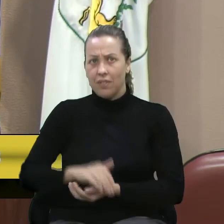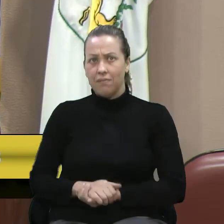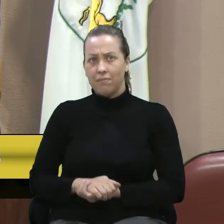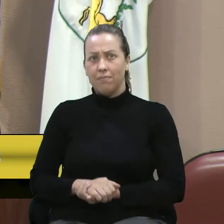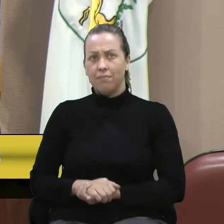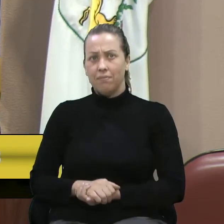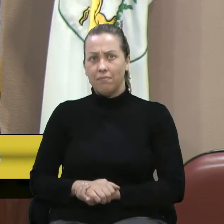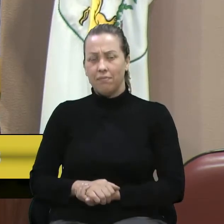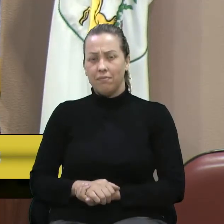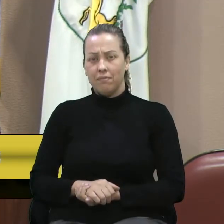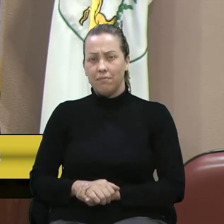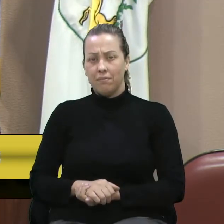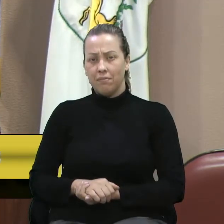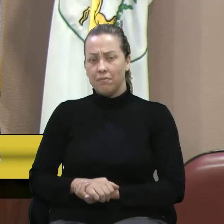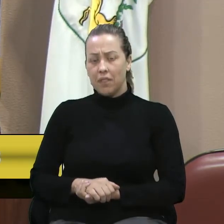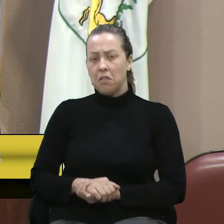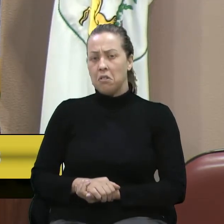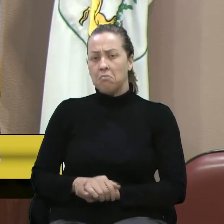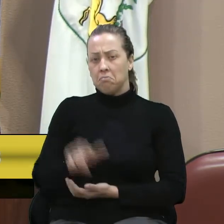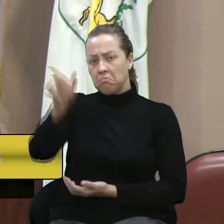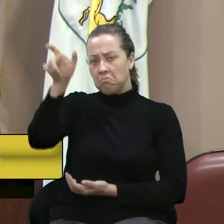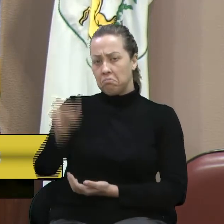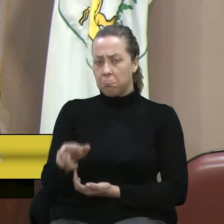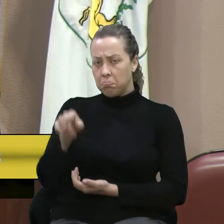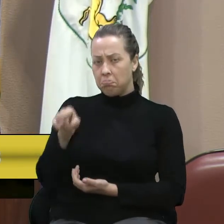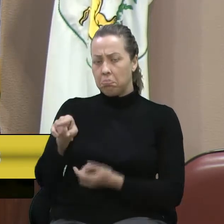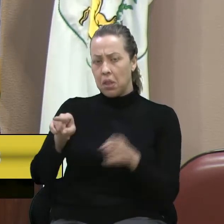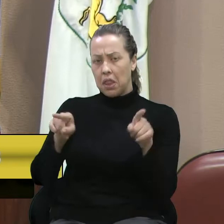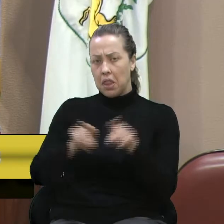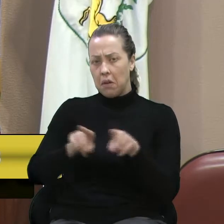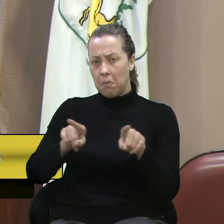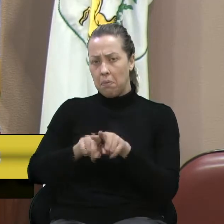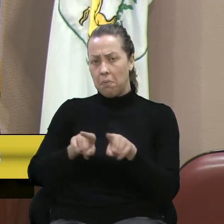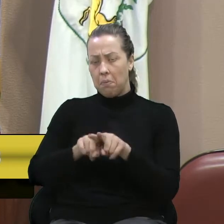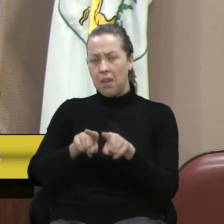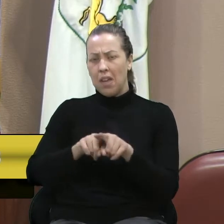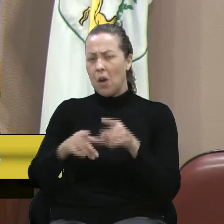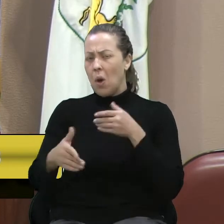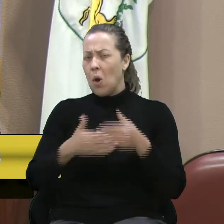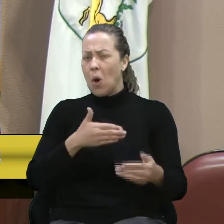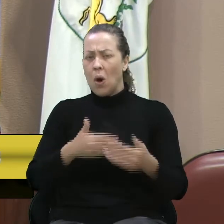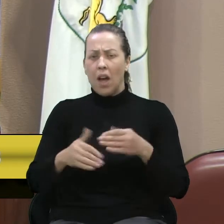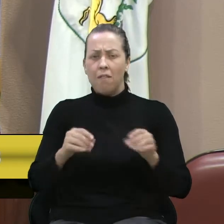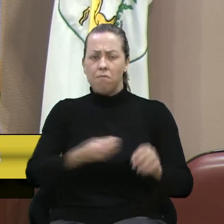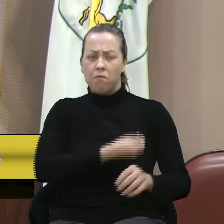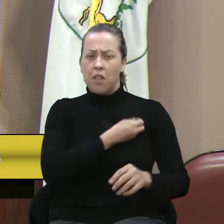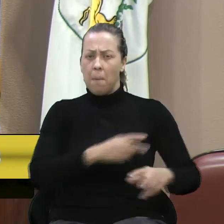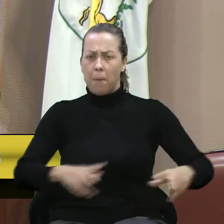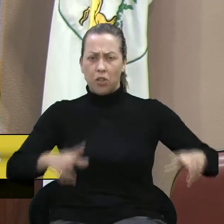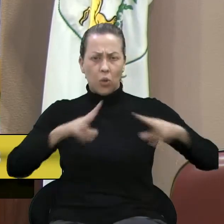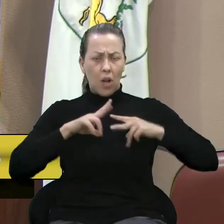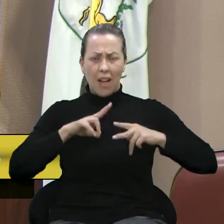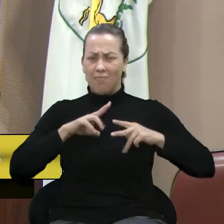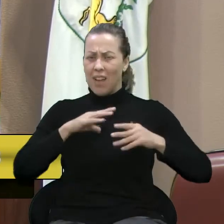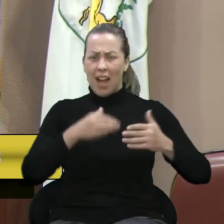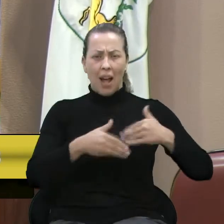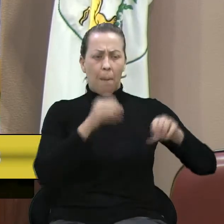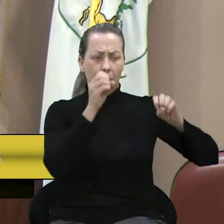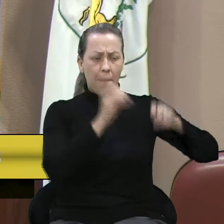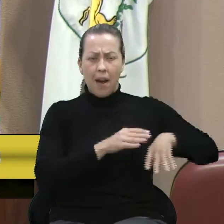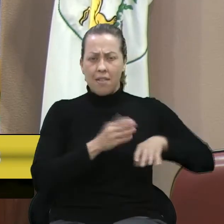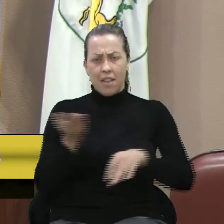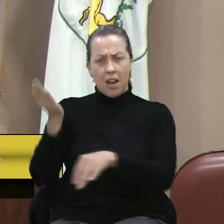né? Paulo Cancian que abandonava a própria vida para auxiliar